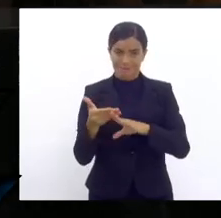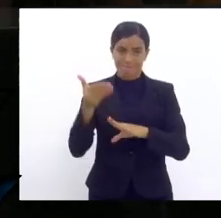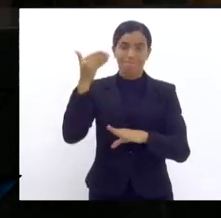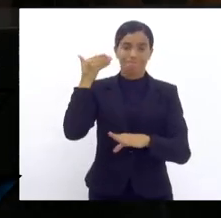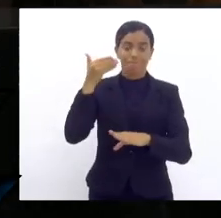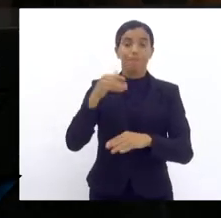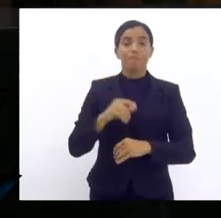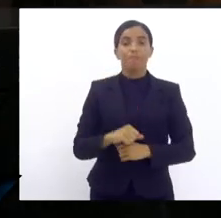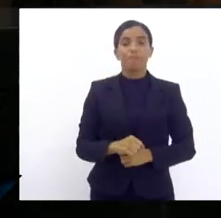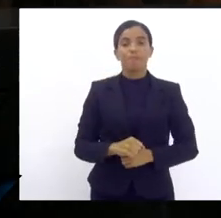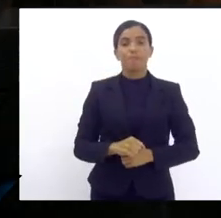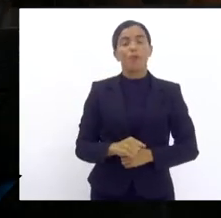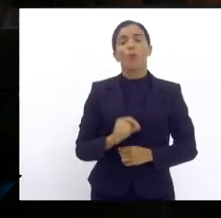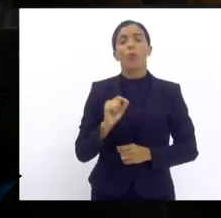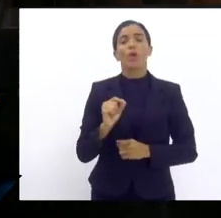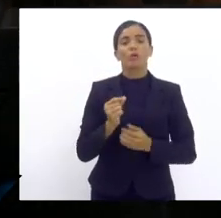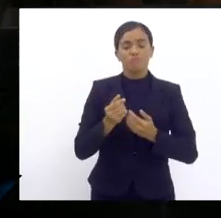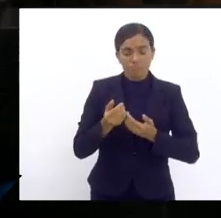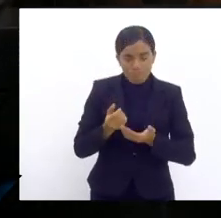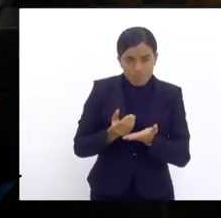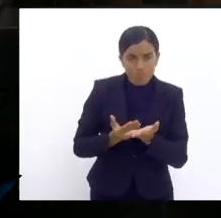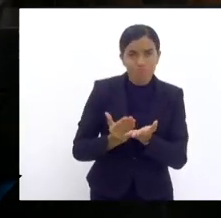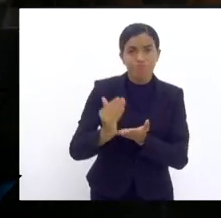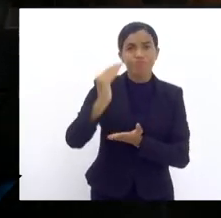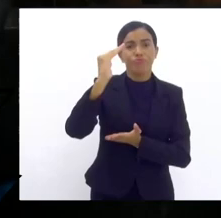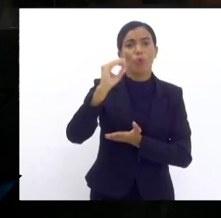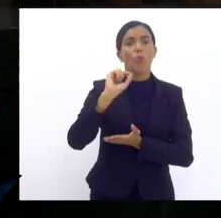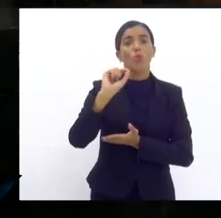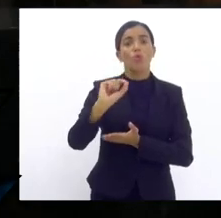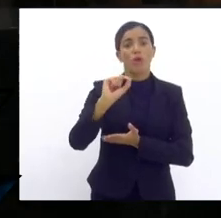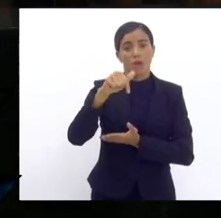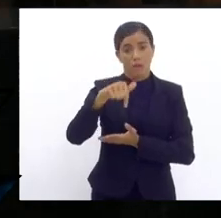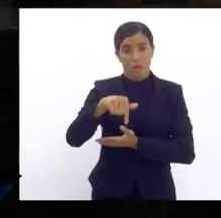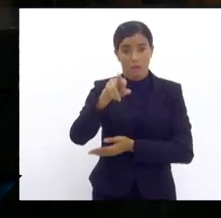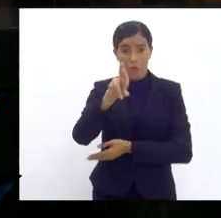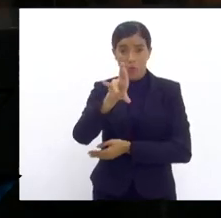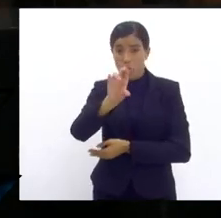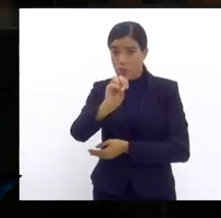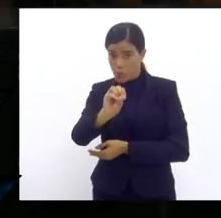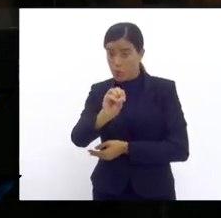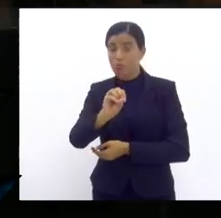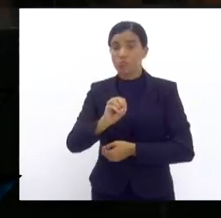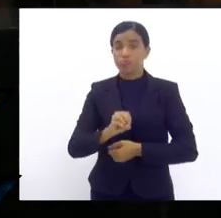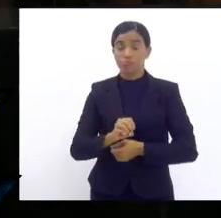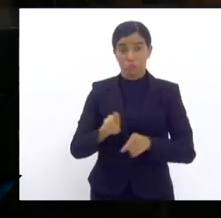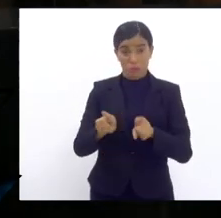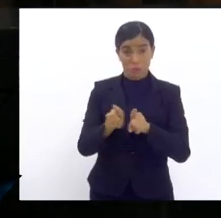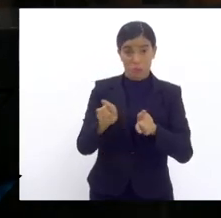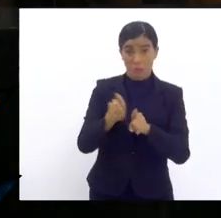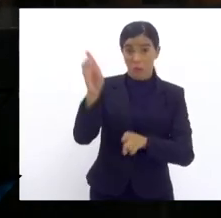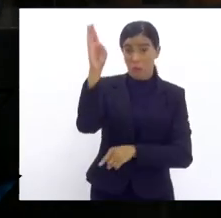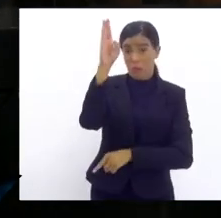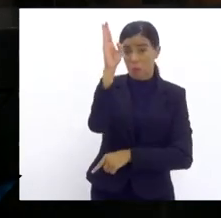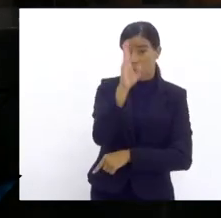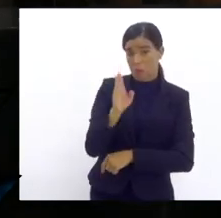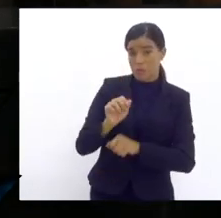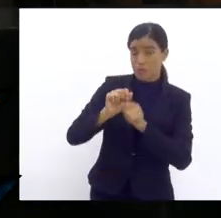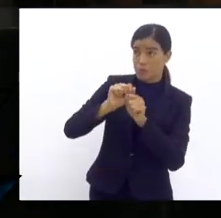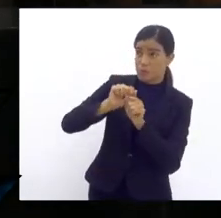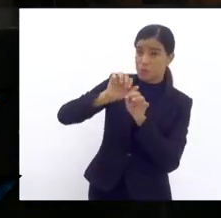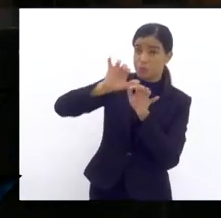passou a vigorar aqui no Rio de Janeiro e no Brasil inteiro